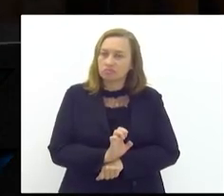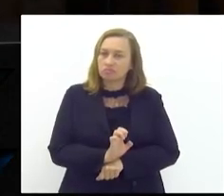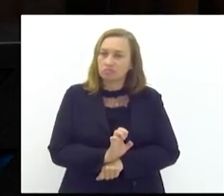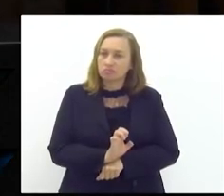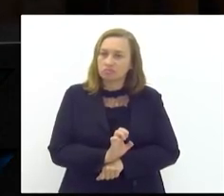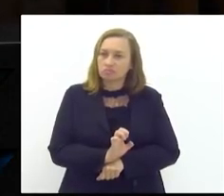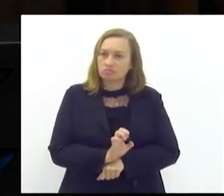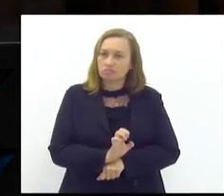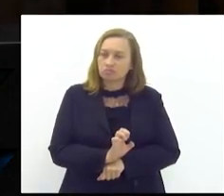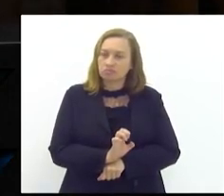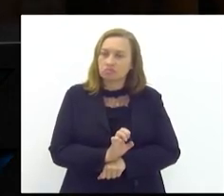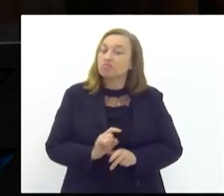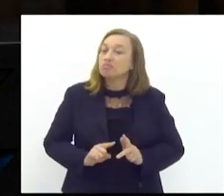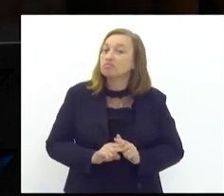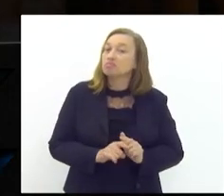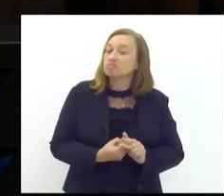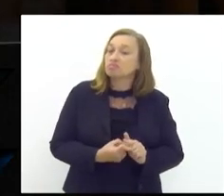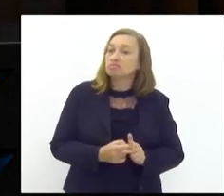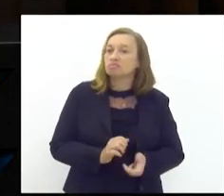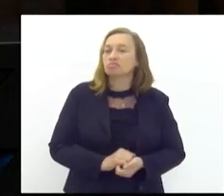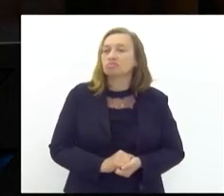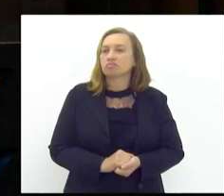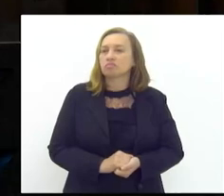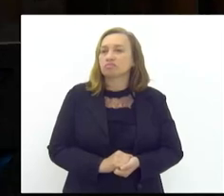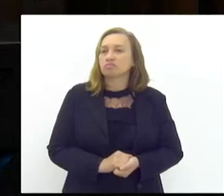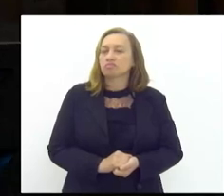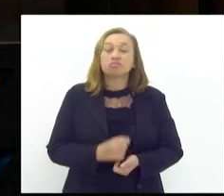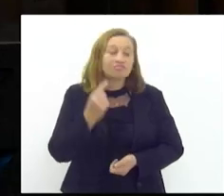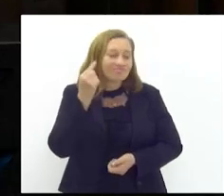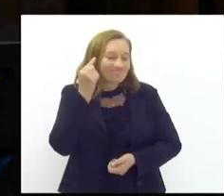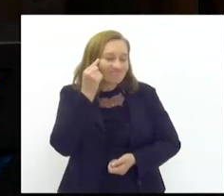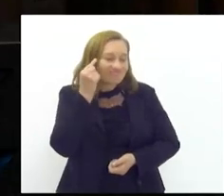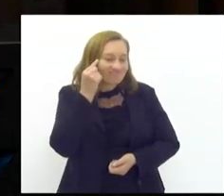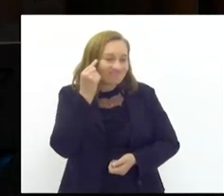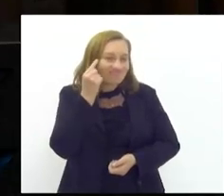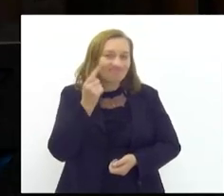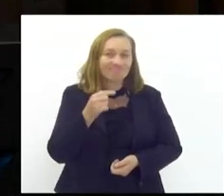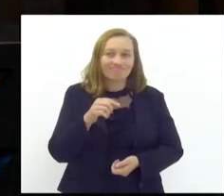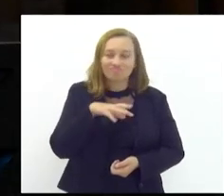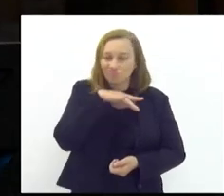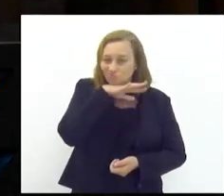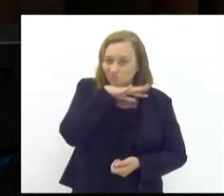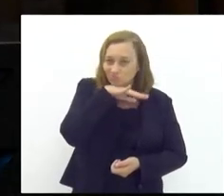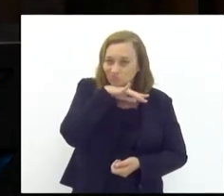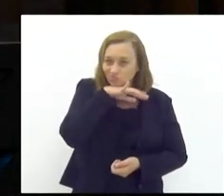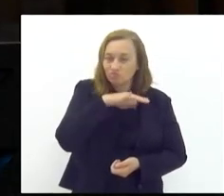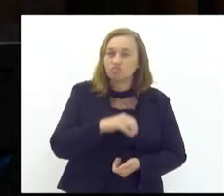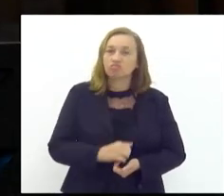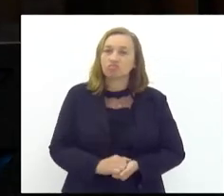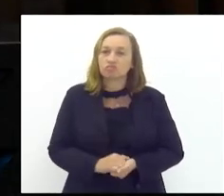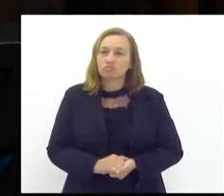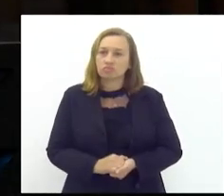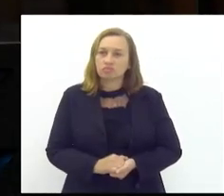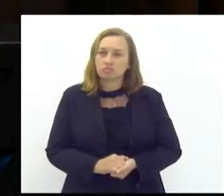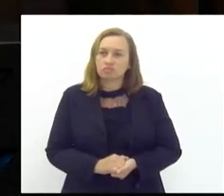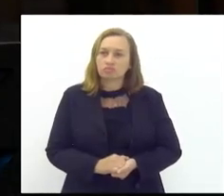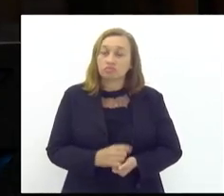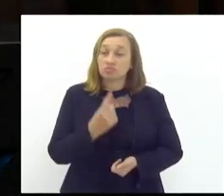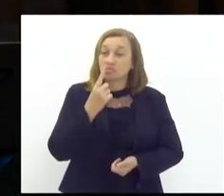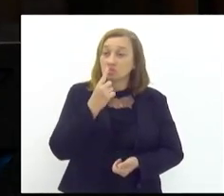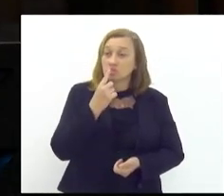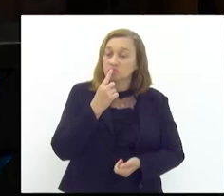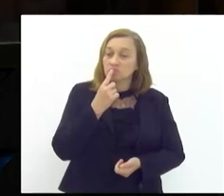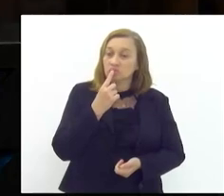reparar a sua lógica Cruel desumana sanguinária